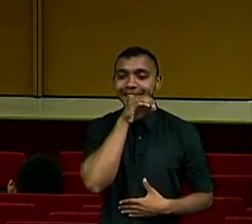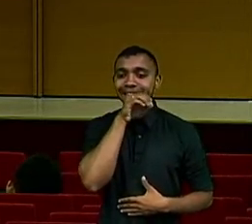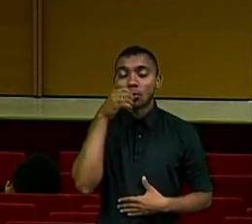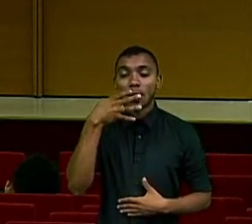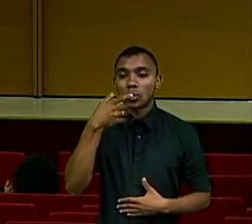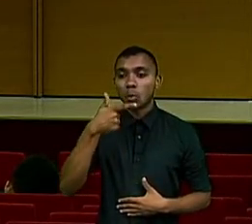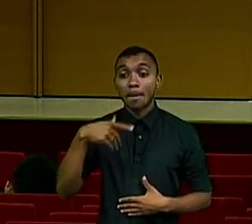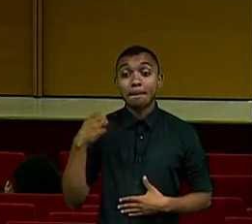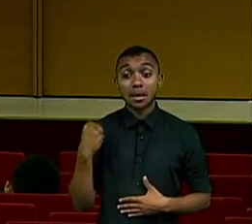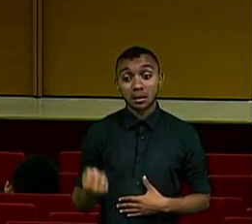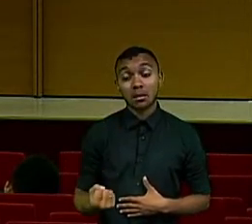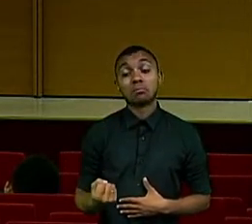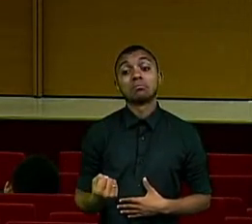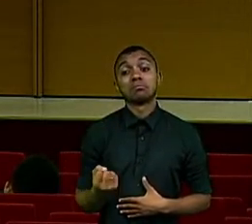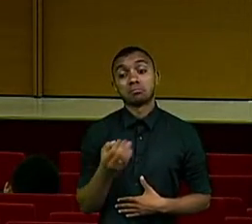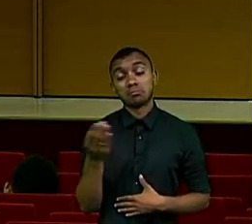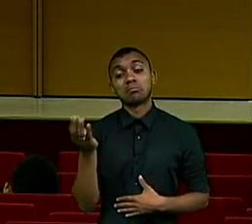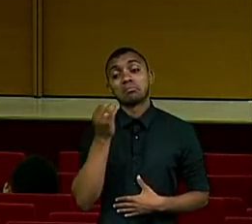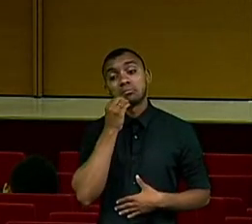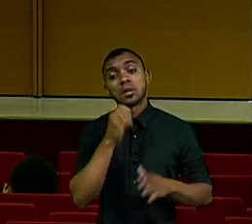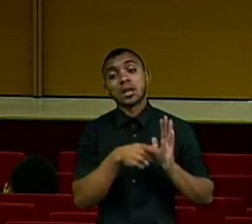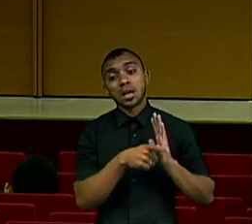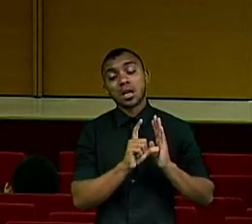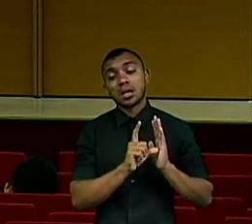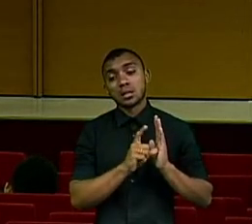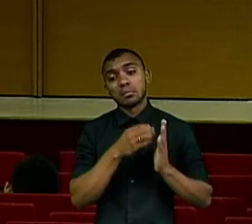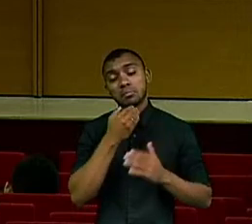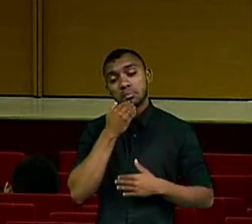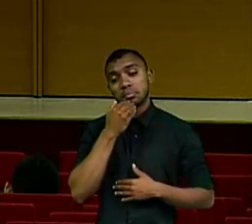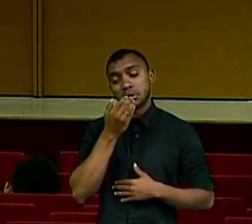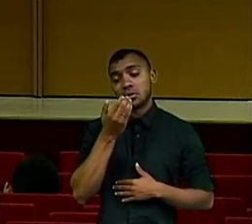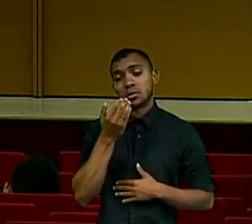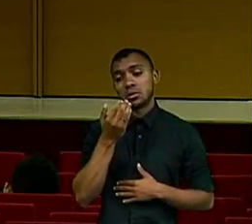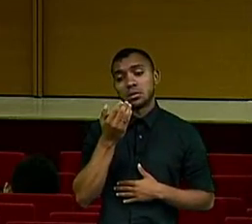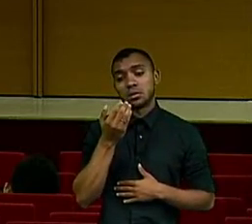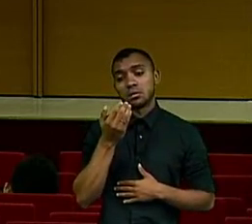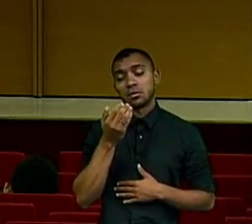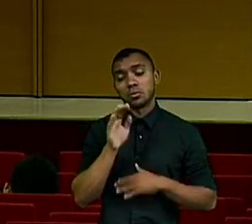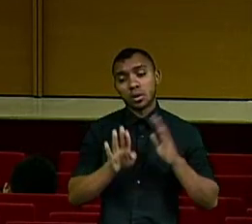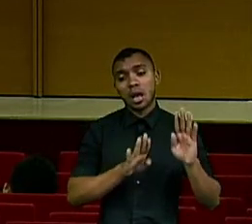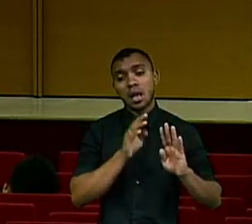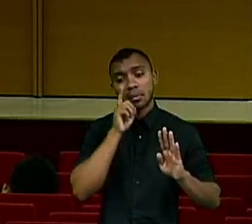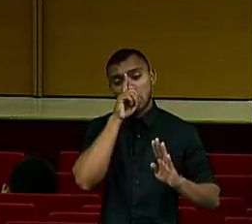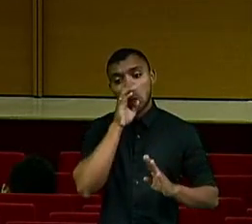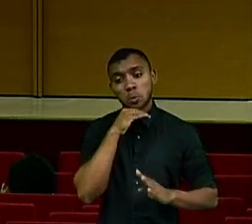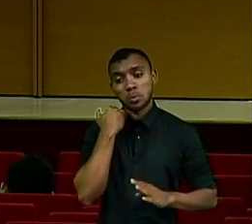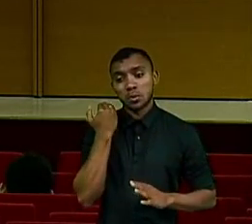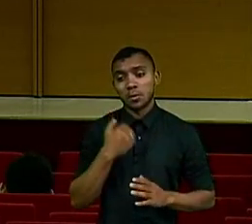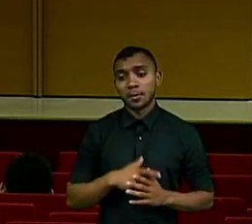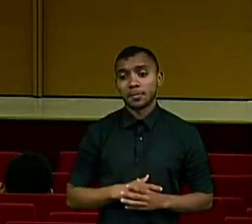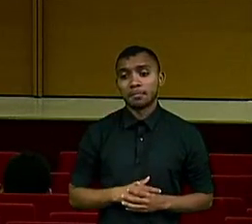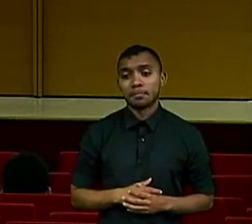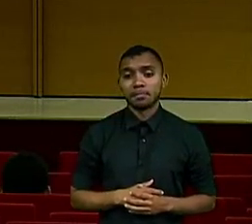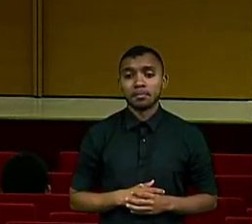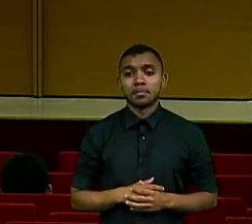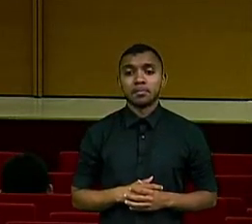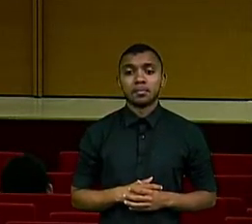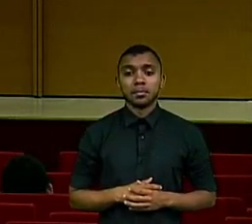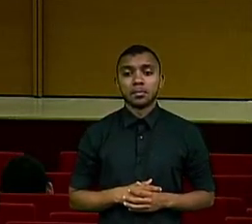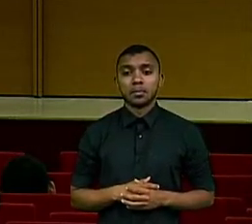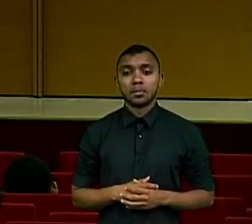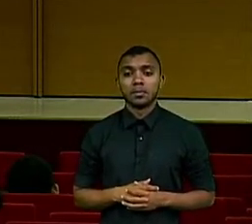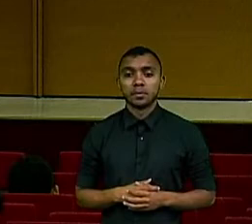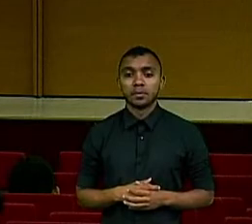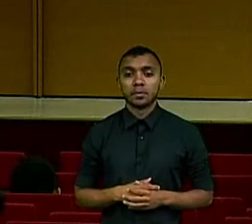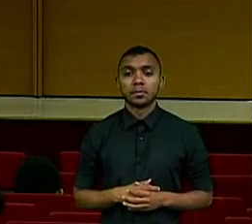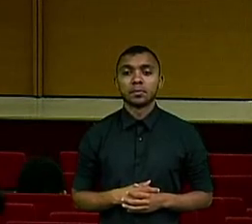você já pode pedir a reza final Porque apesar de que não pode